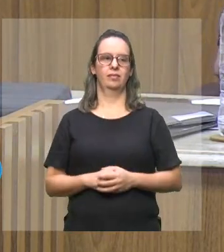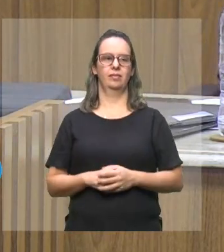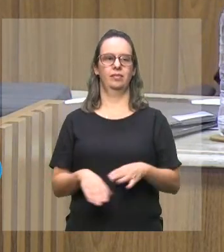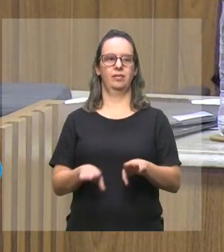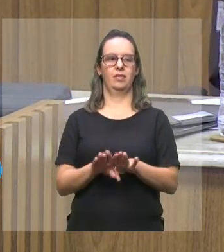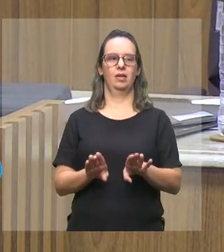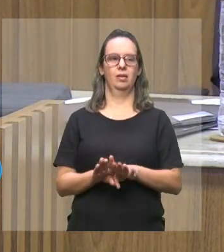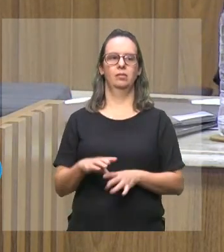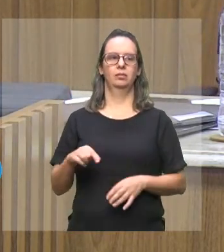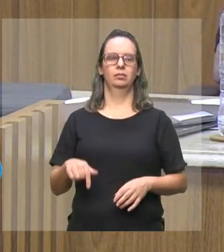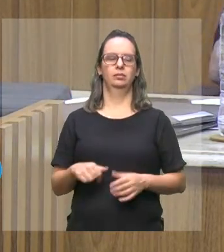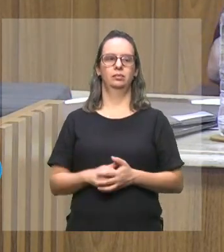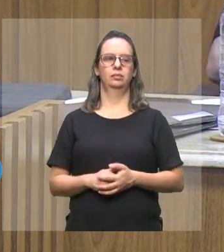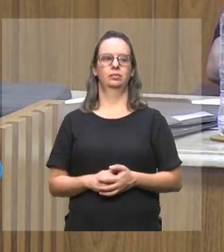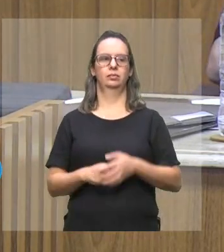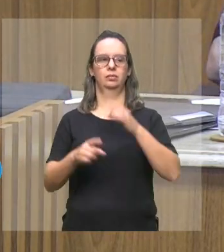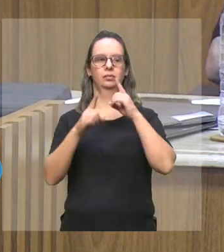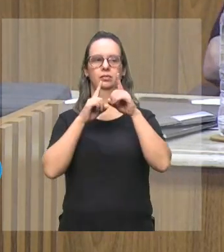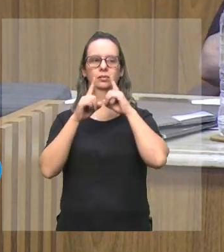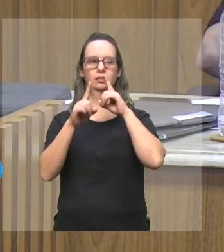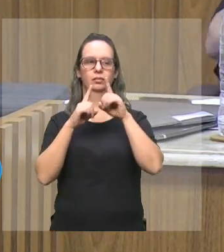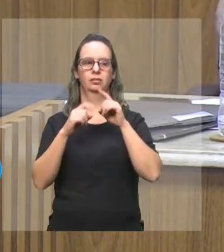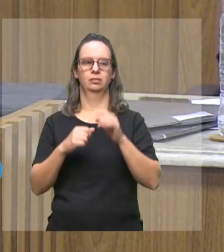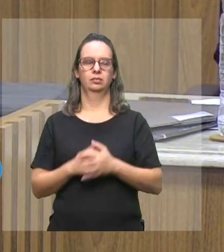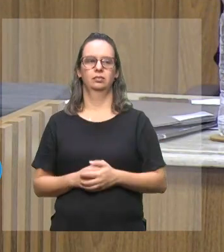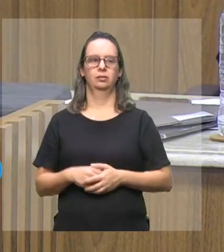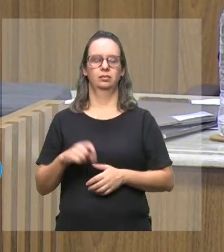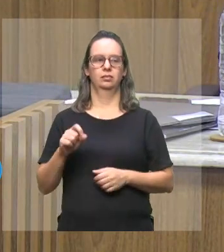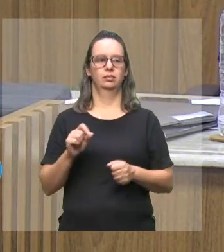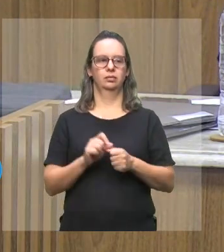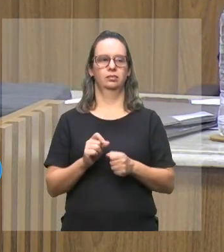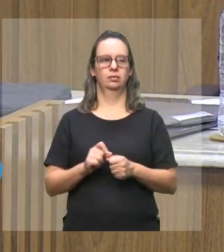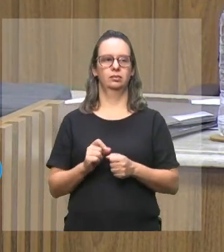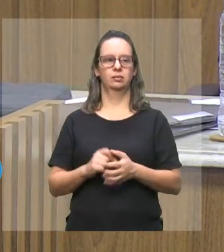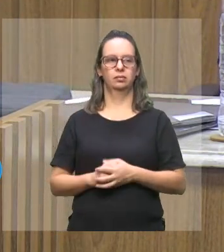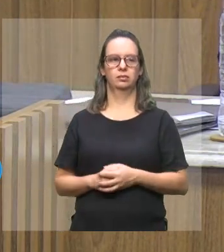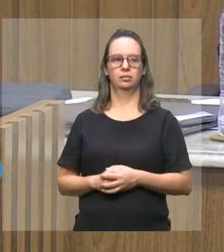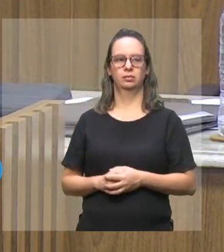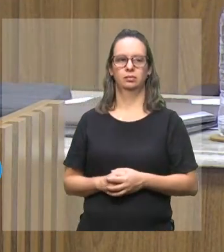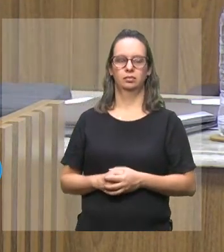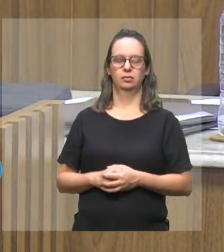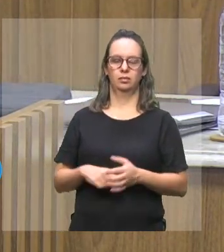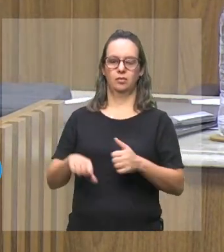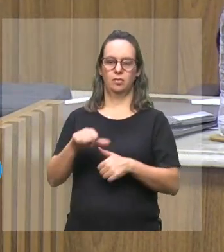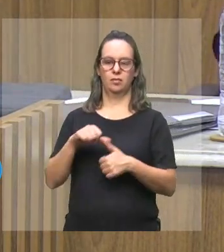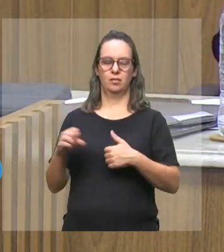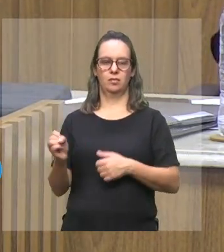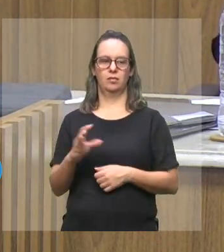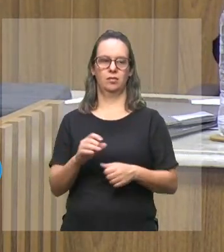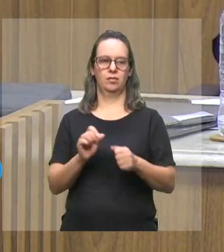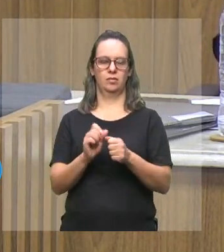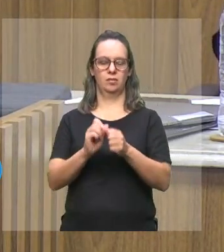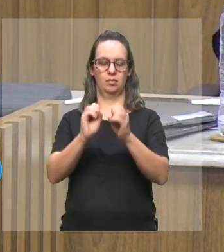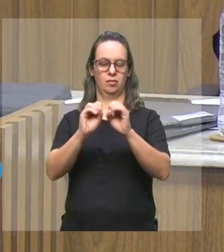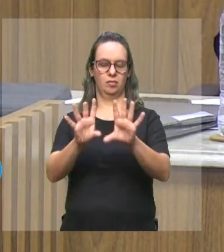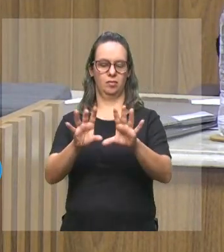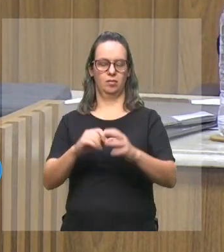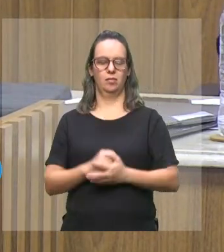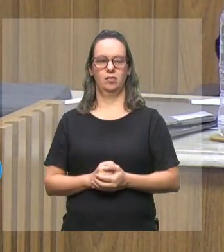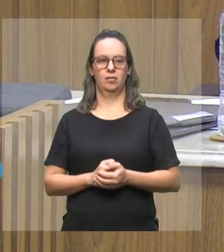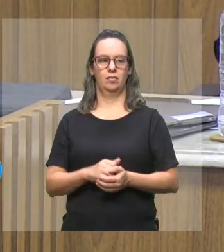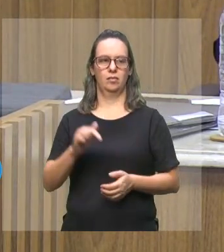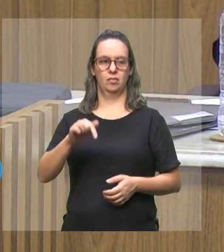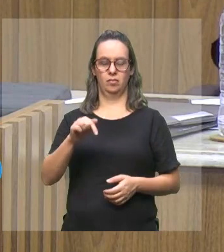nas diversas discussões relativas a esse centro de inovação que estamos criando. Hoje nós estamos